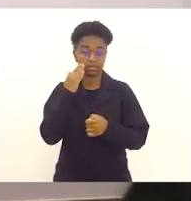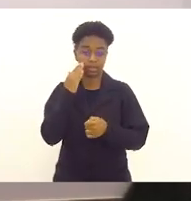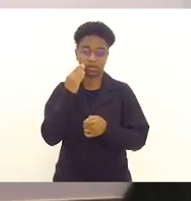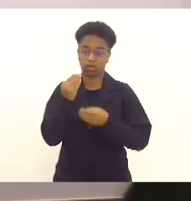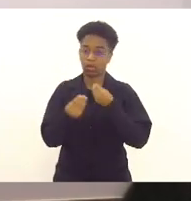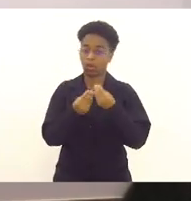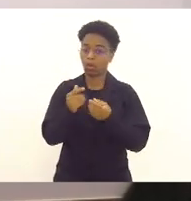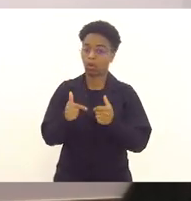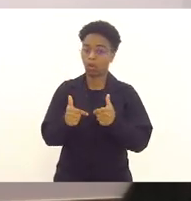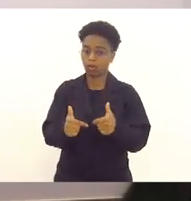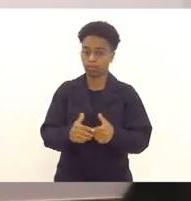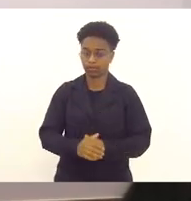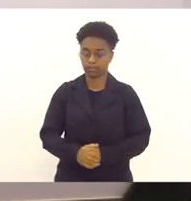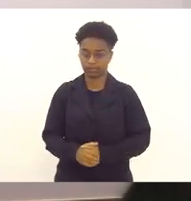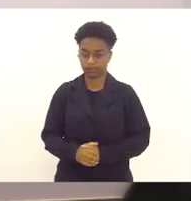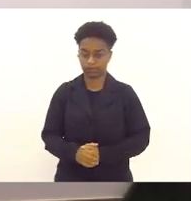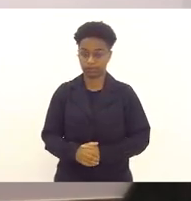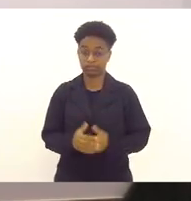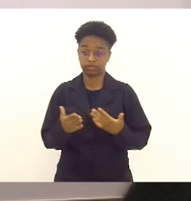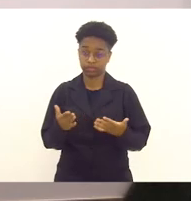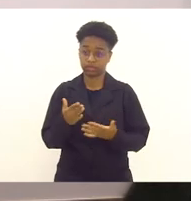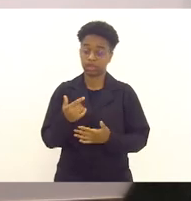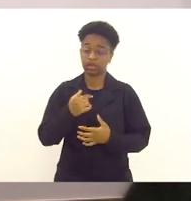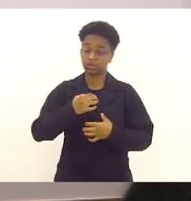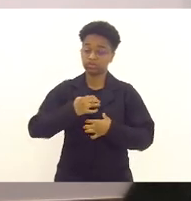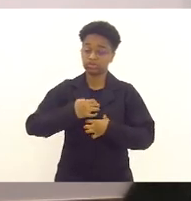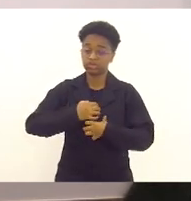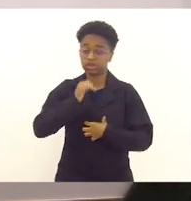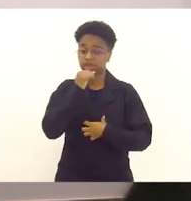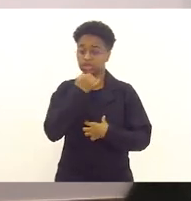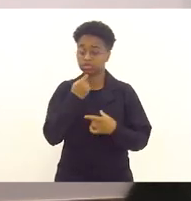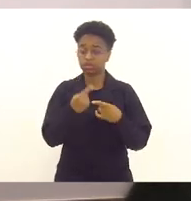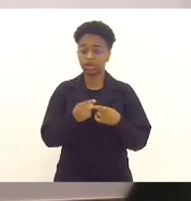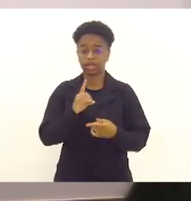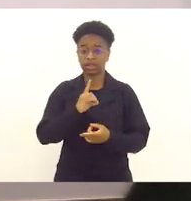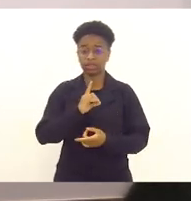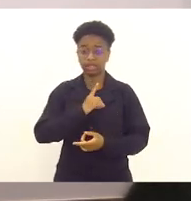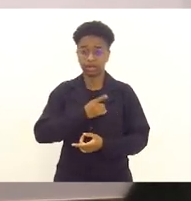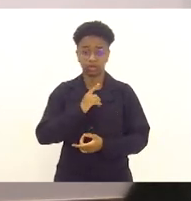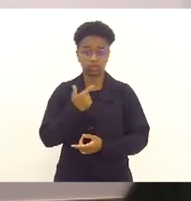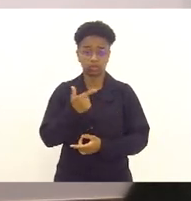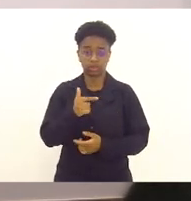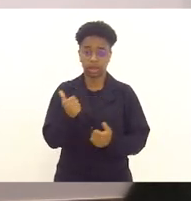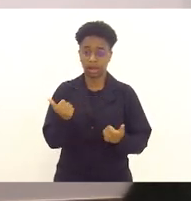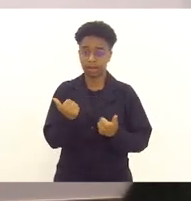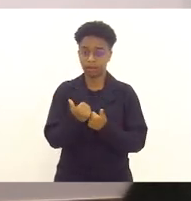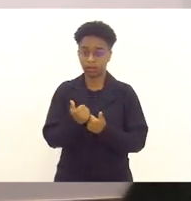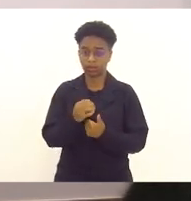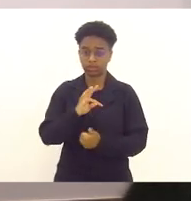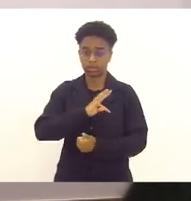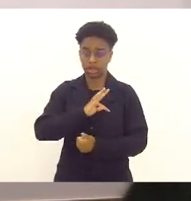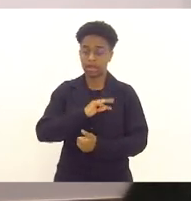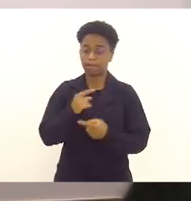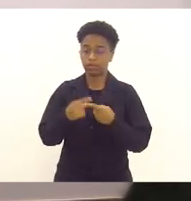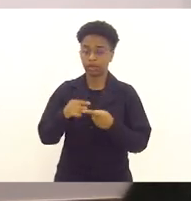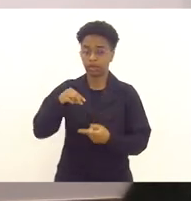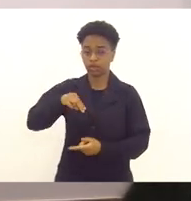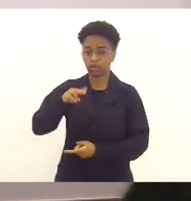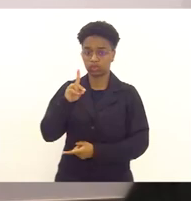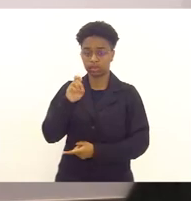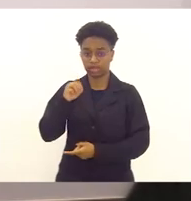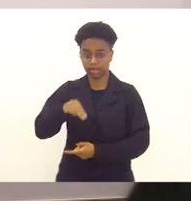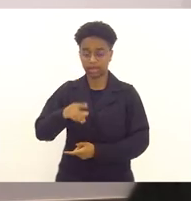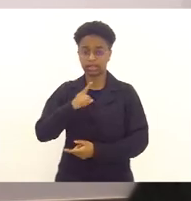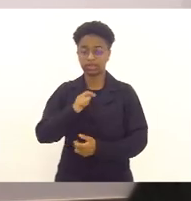dela lamento as delegacias não terem apoio técnico eu tenho uma psicólogo uma assistente